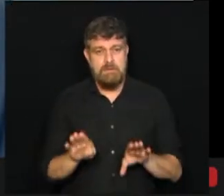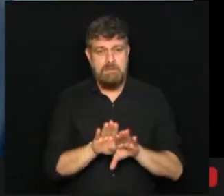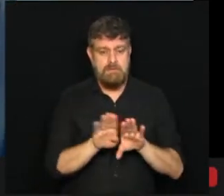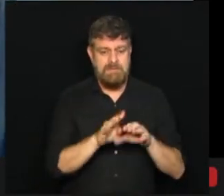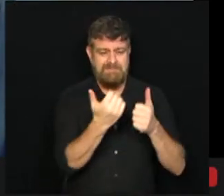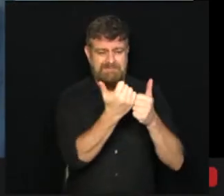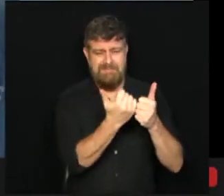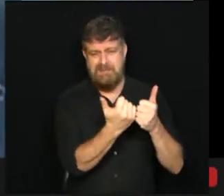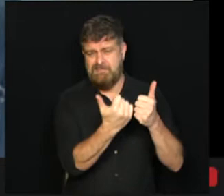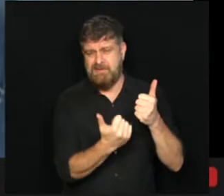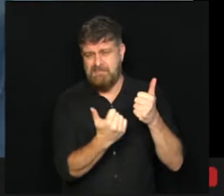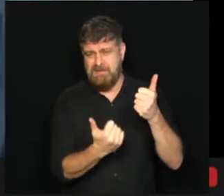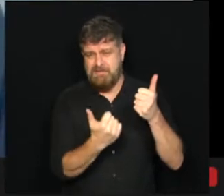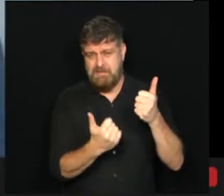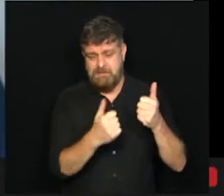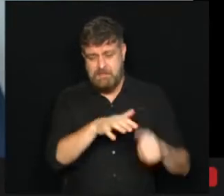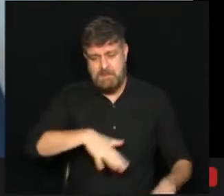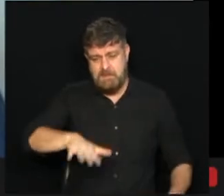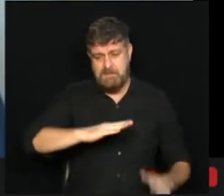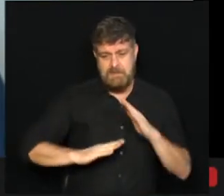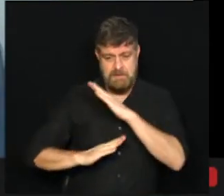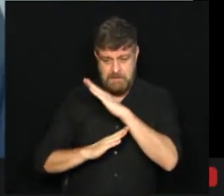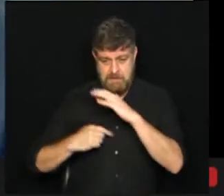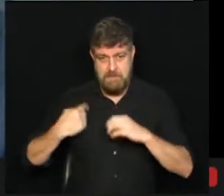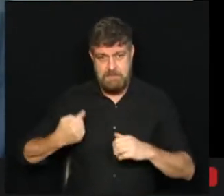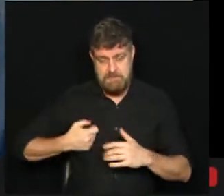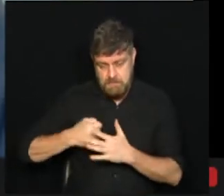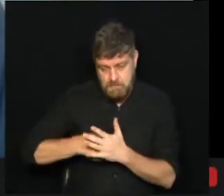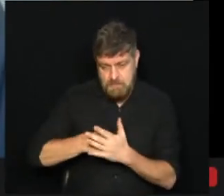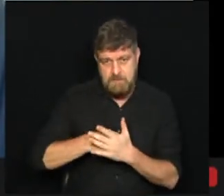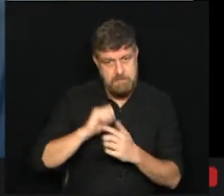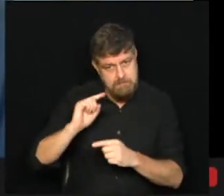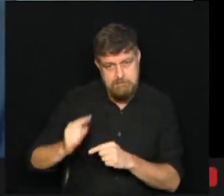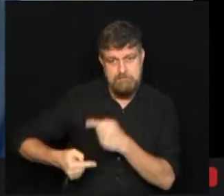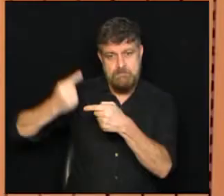retrocesso no ambiente legislativo. Tá bom? Obrigado, gente.